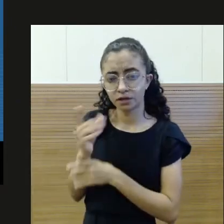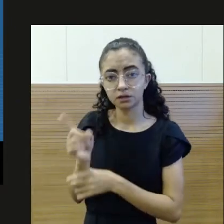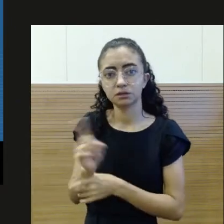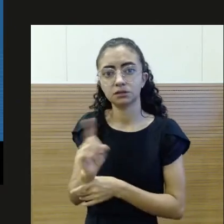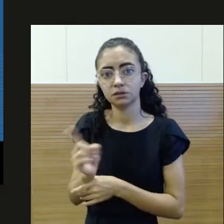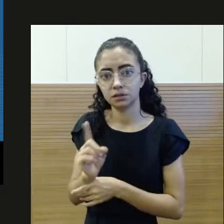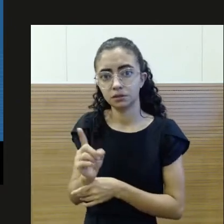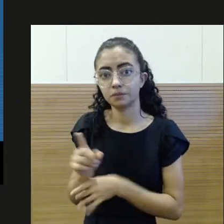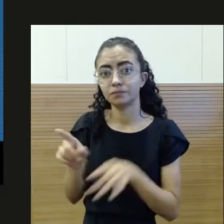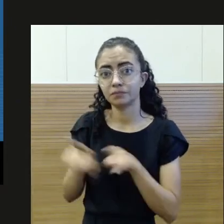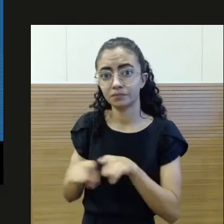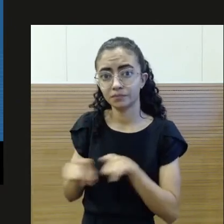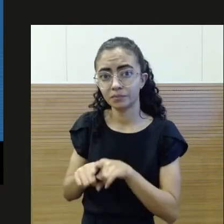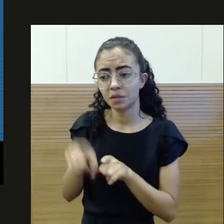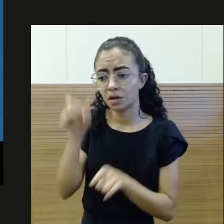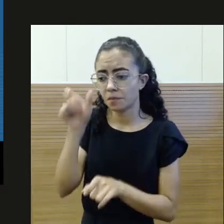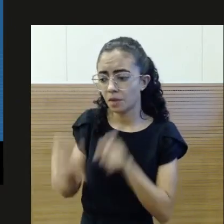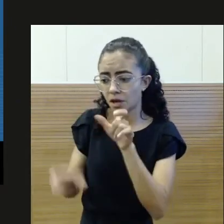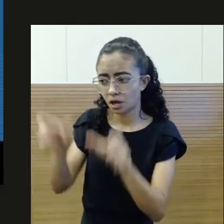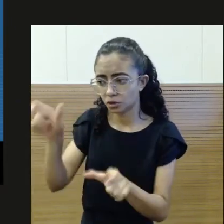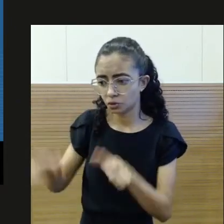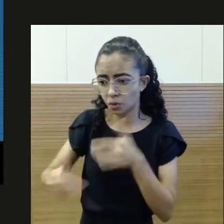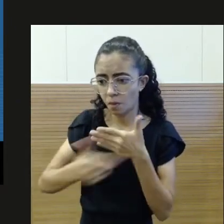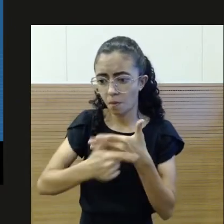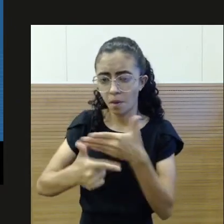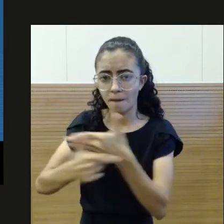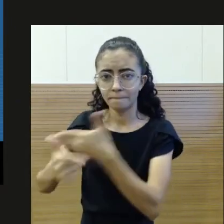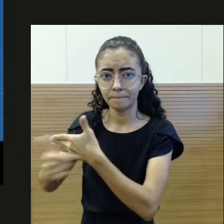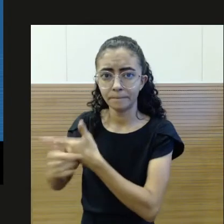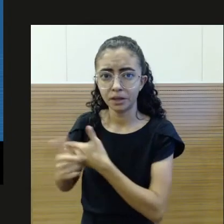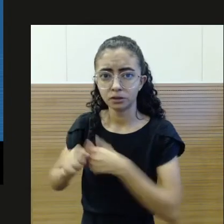todos os atores que estão dedicados a